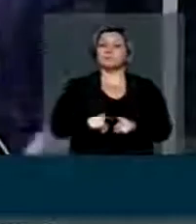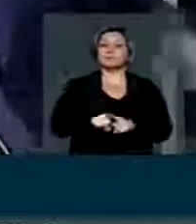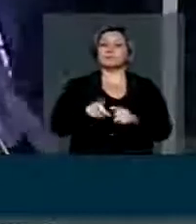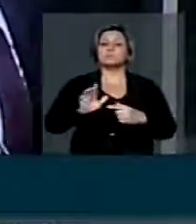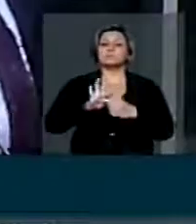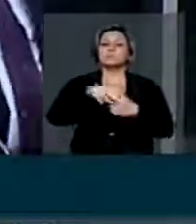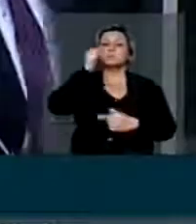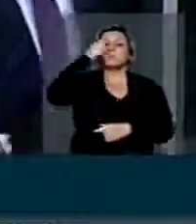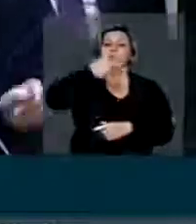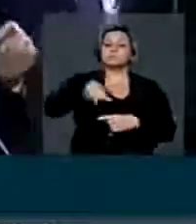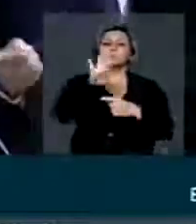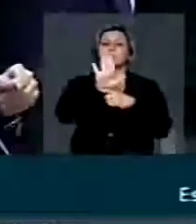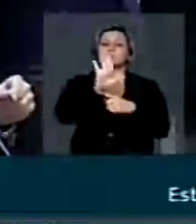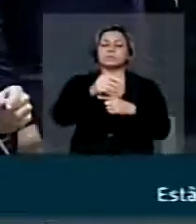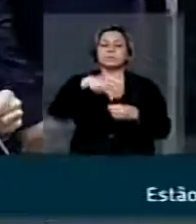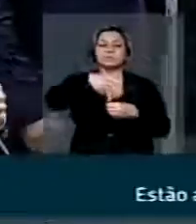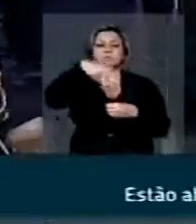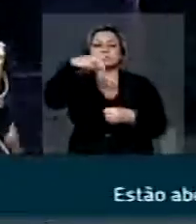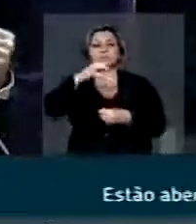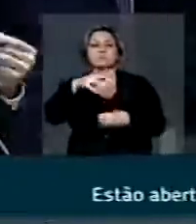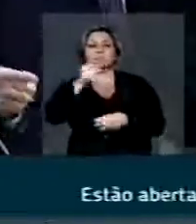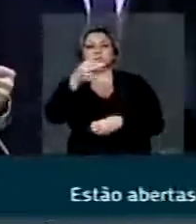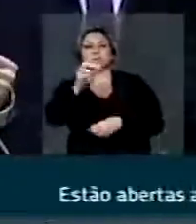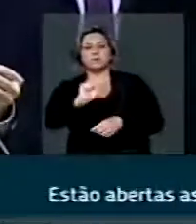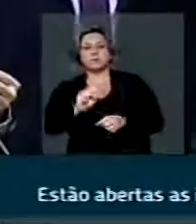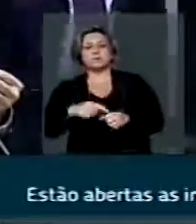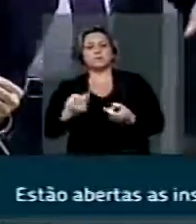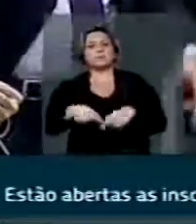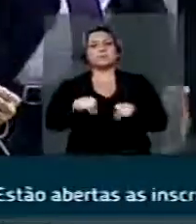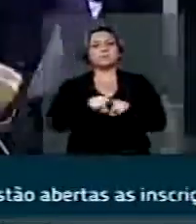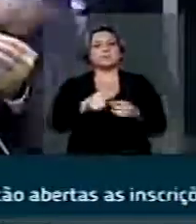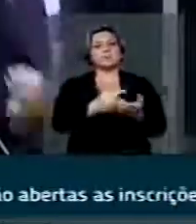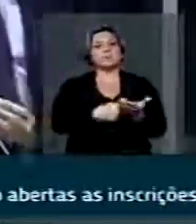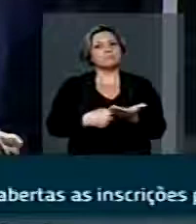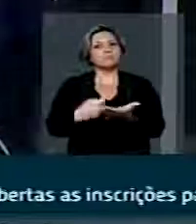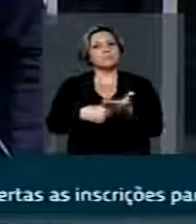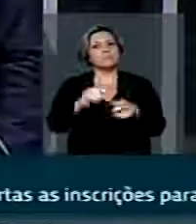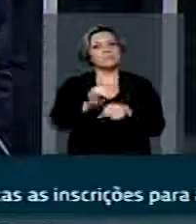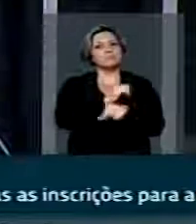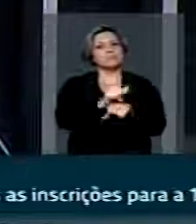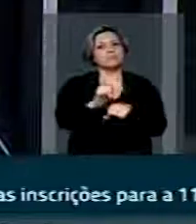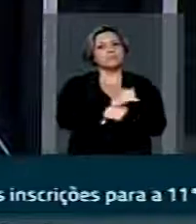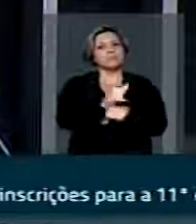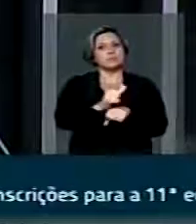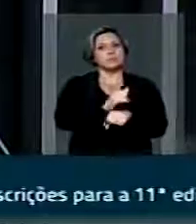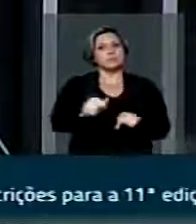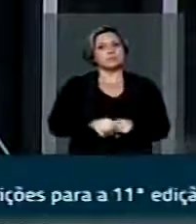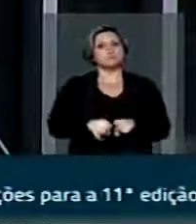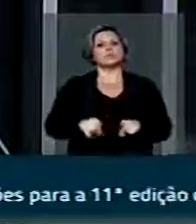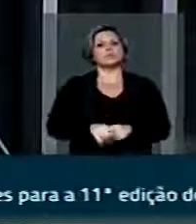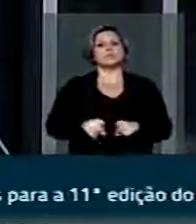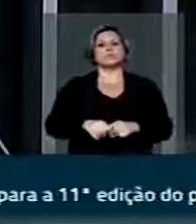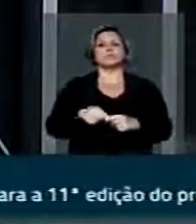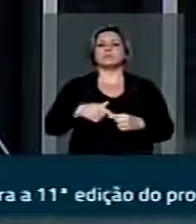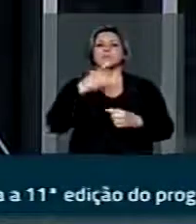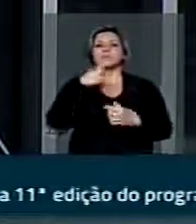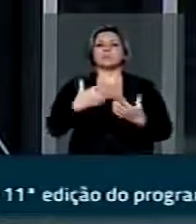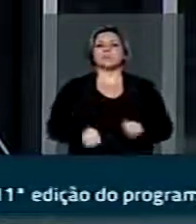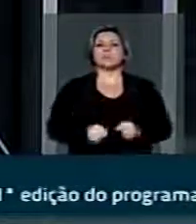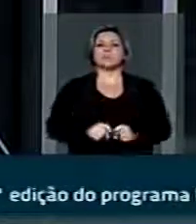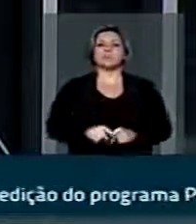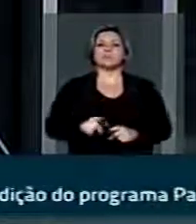o interesse da Petrobras era a realização de uma parceria estratégica e não a